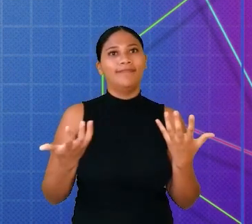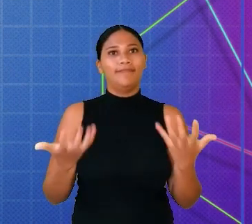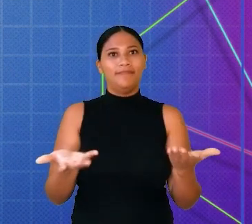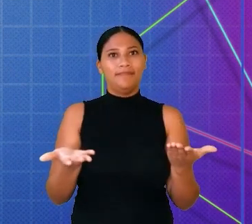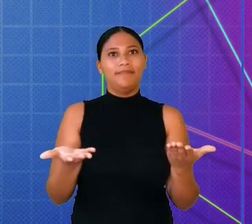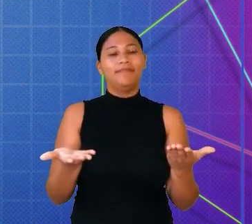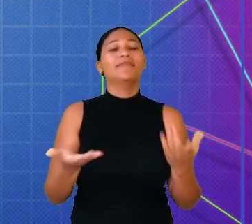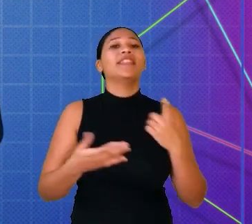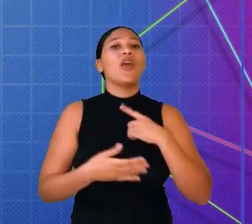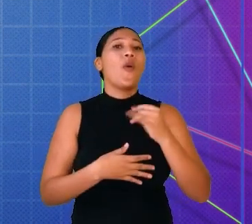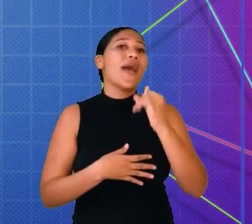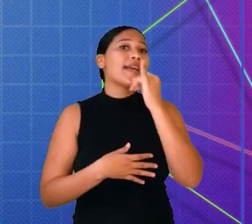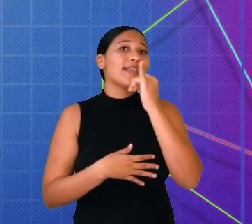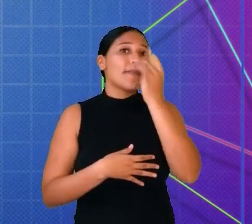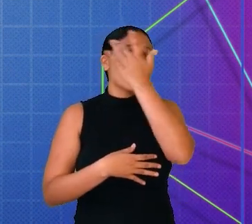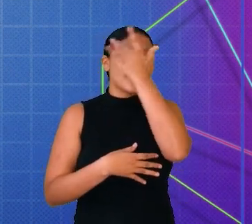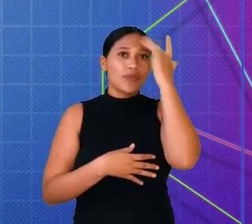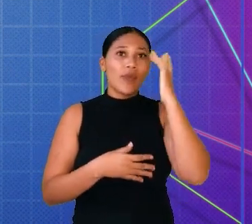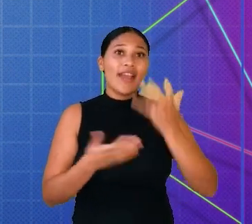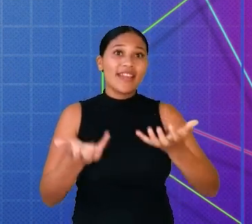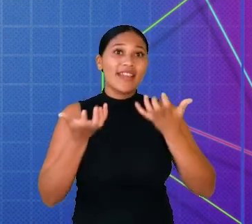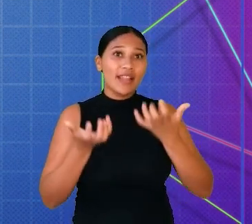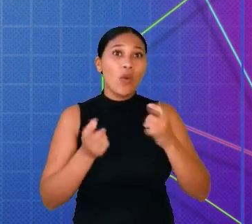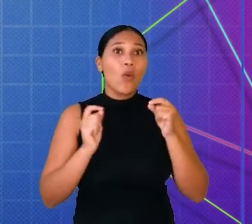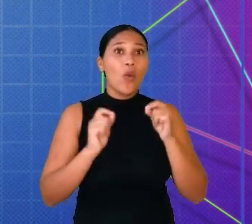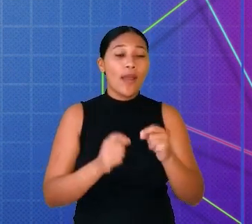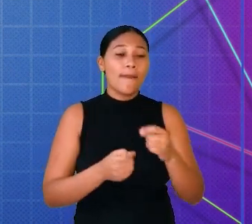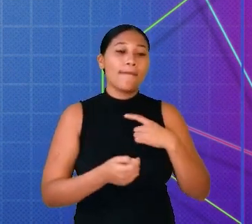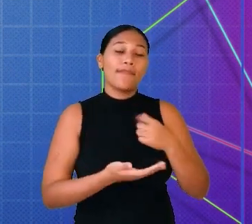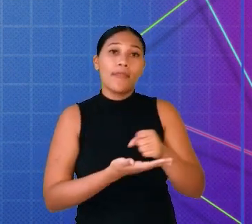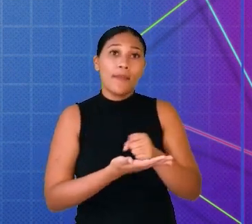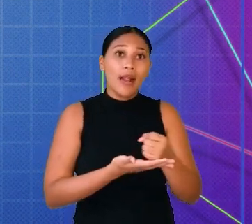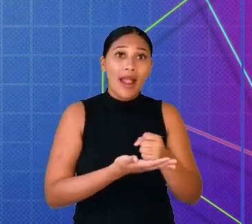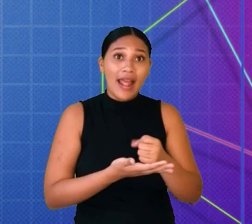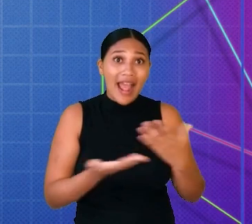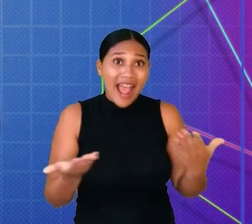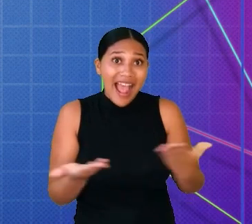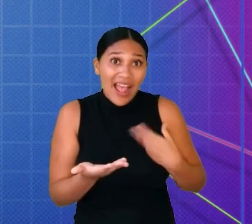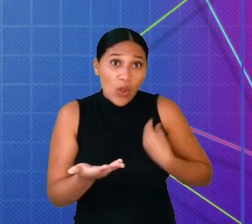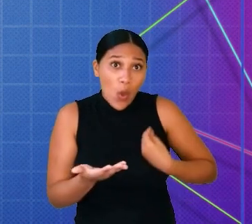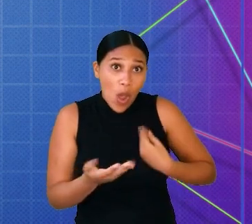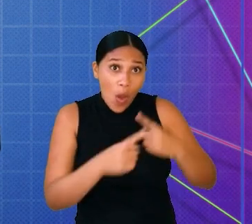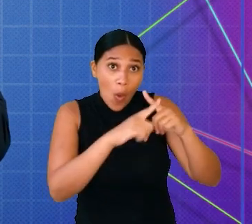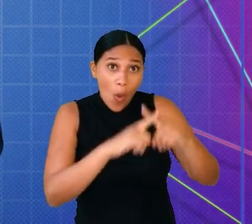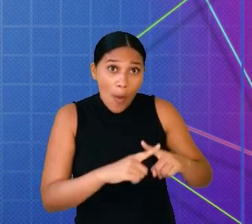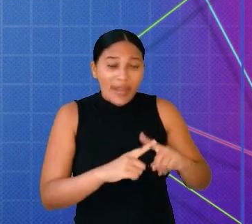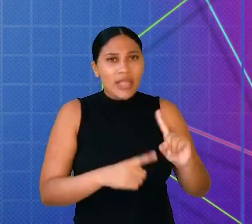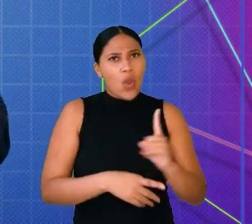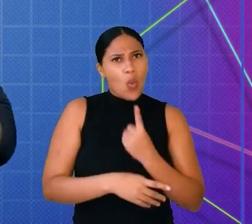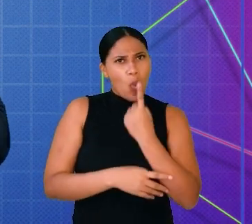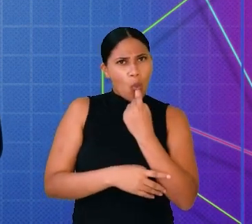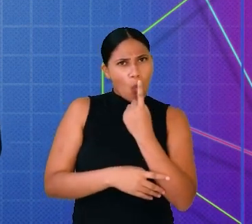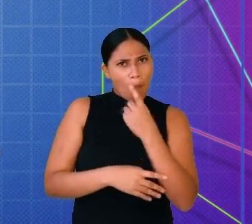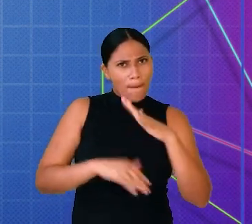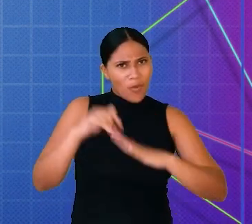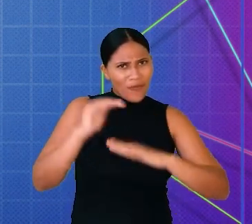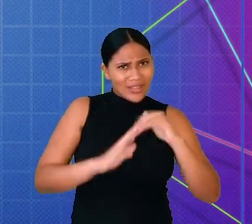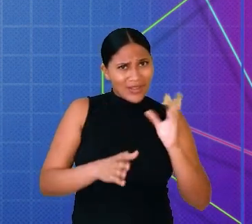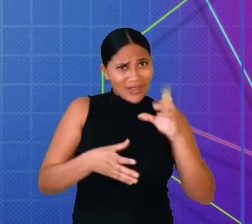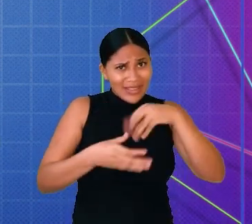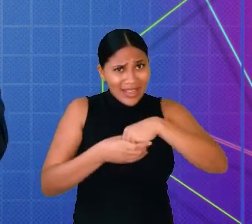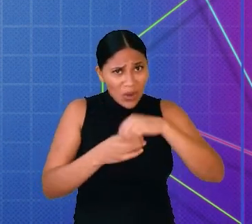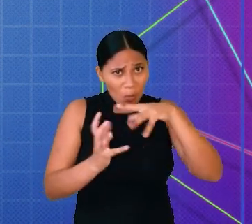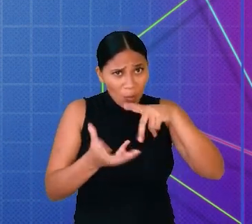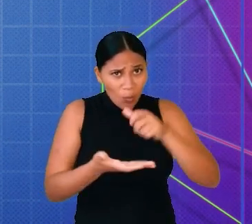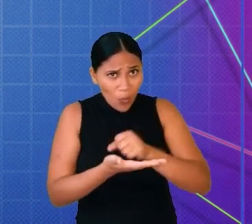esses jogos. Já tivemos aqui o exemplo da pessoa que gostaria de ser pro player no cenário atual, mas essa não é a única profissão